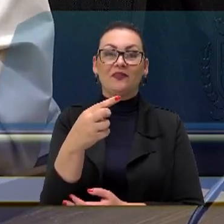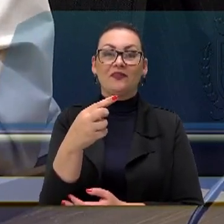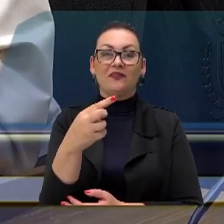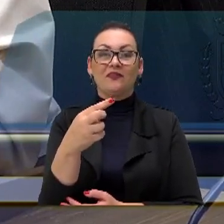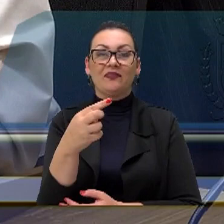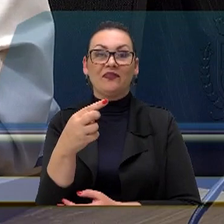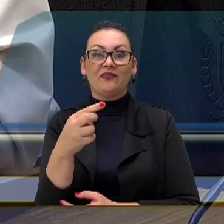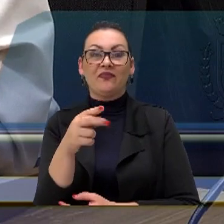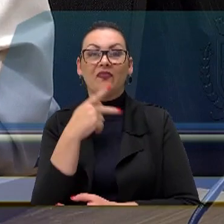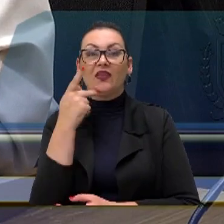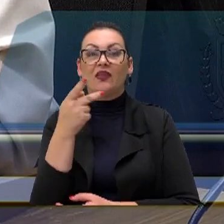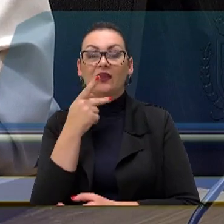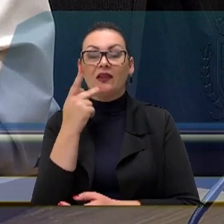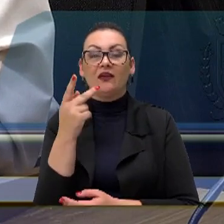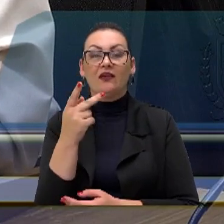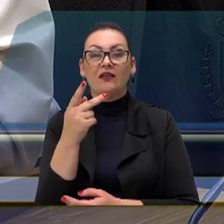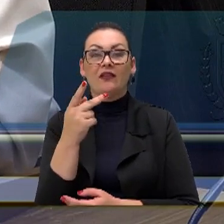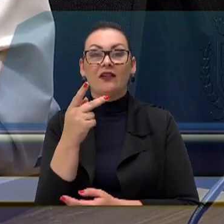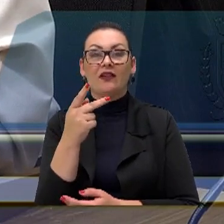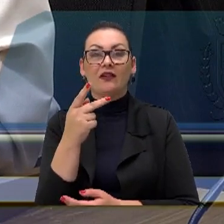do expediente encaminhando